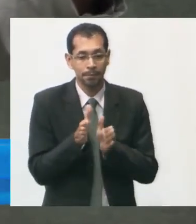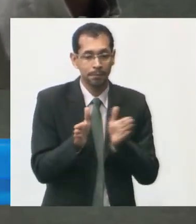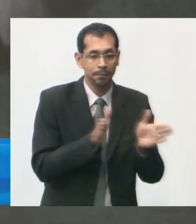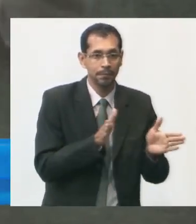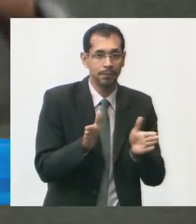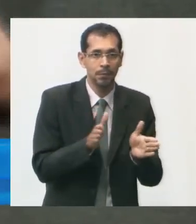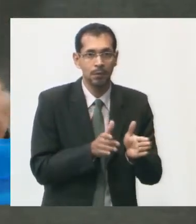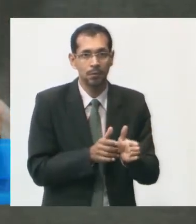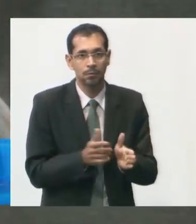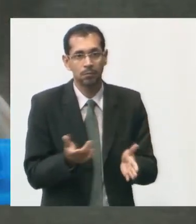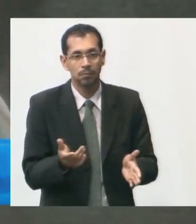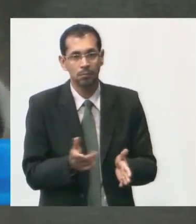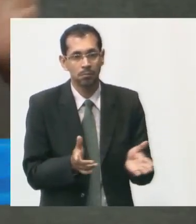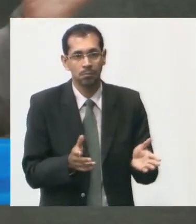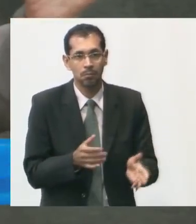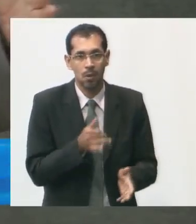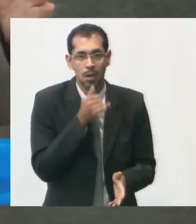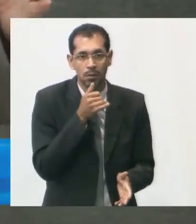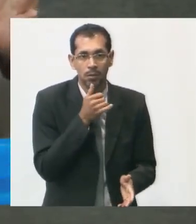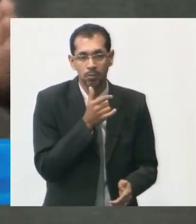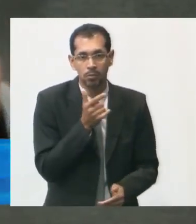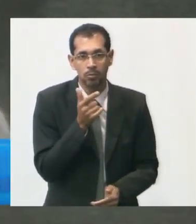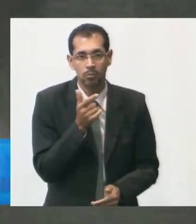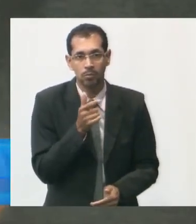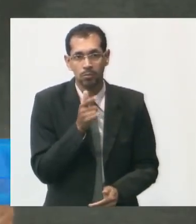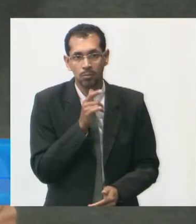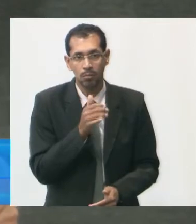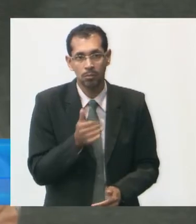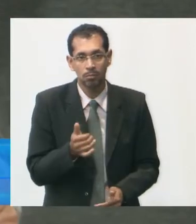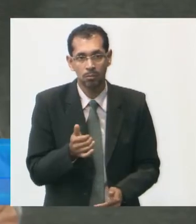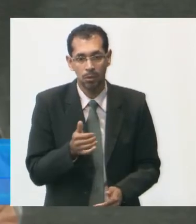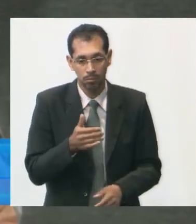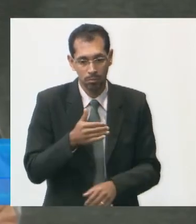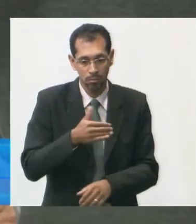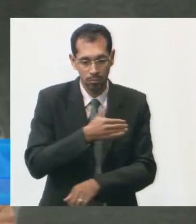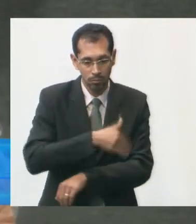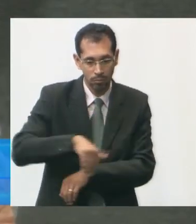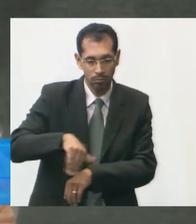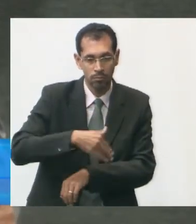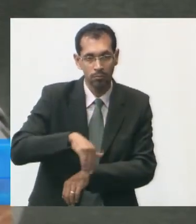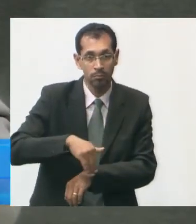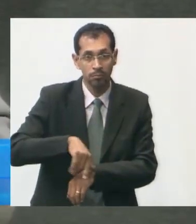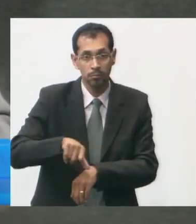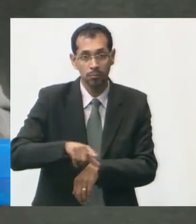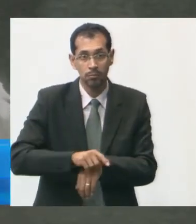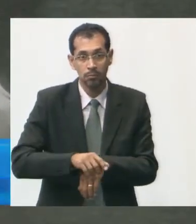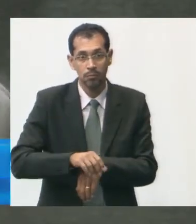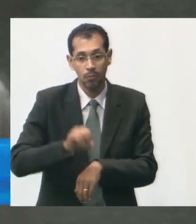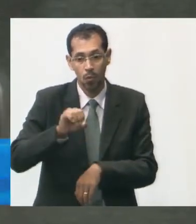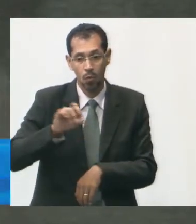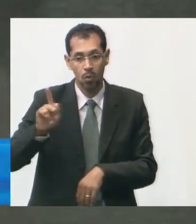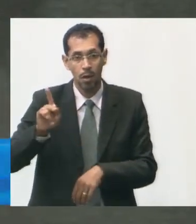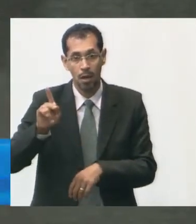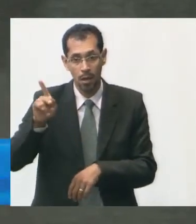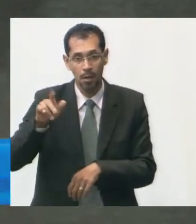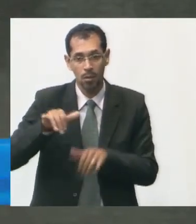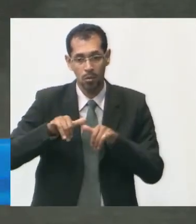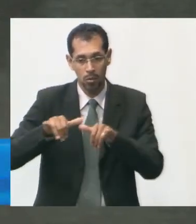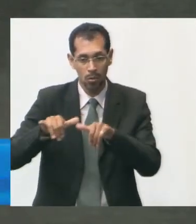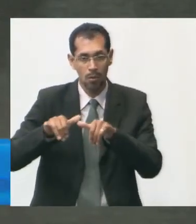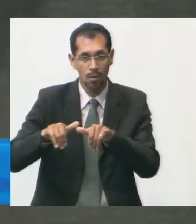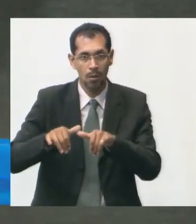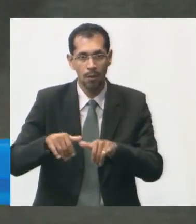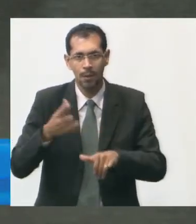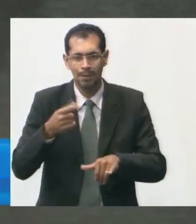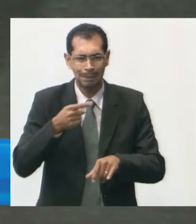ao OK, por exemplo, ali na Avenida Nossa Senhora da Penha, você tem que pegar Marins Alvarino, atravessar Leitão da Silva, passar por trás